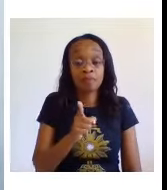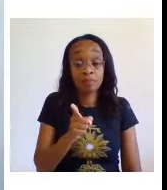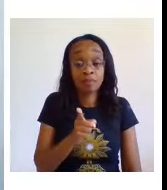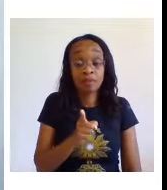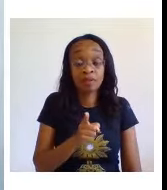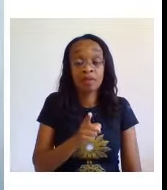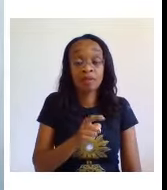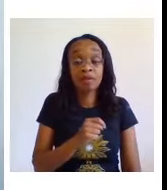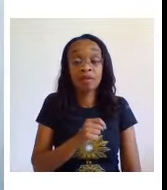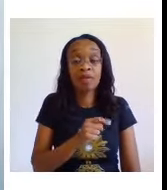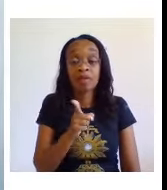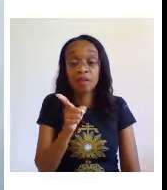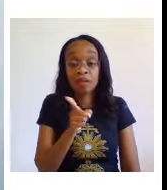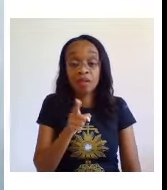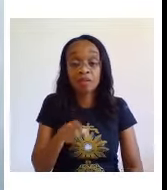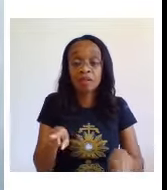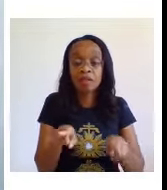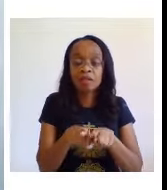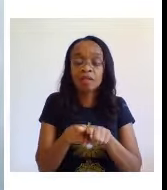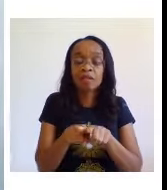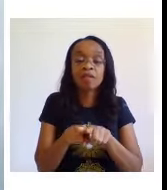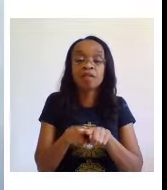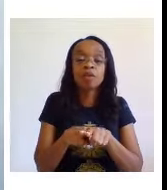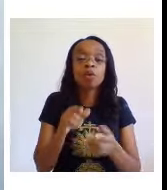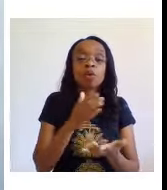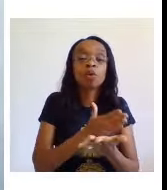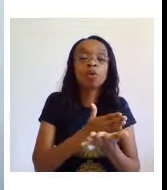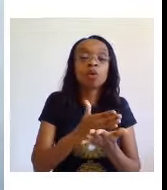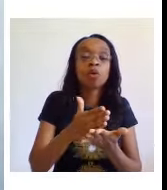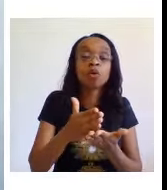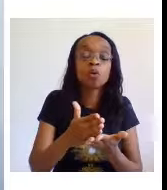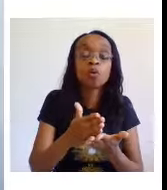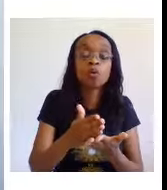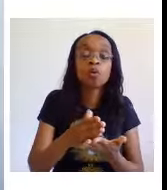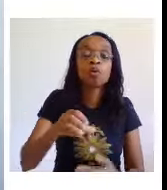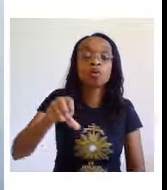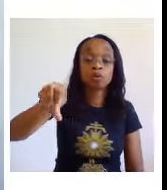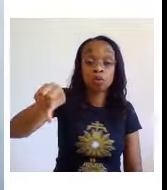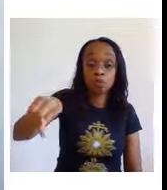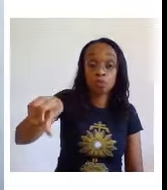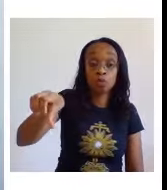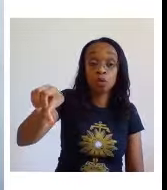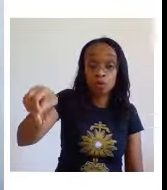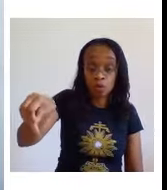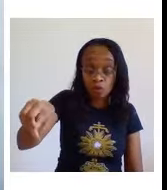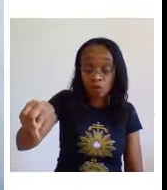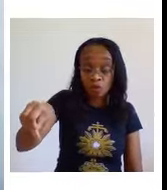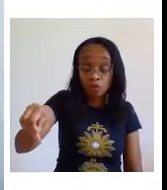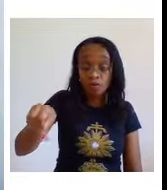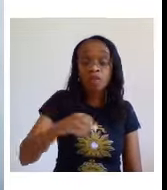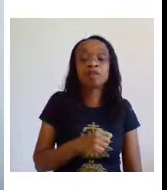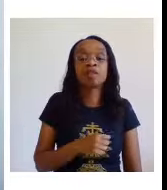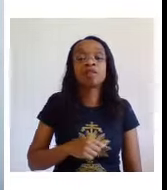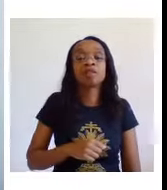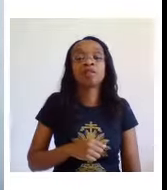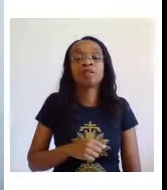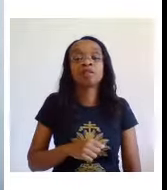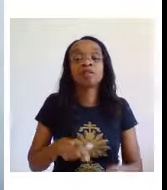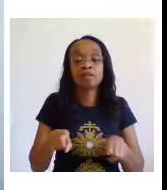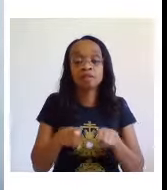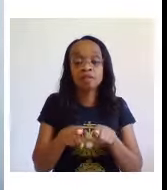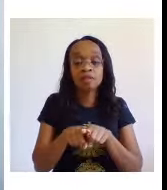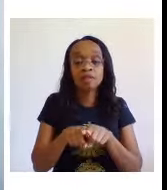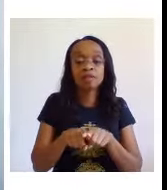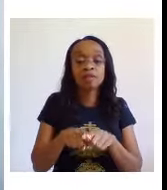São Vicente de Paula, ela foi idealizada em 1999 como gesto concreto da campanha da fraternidade, que tinha